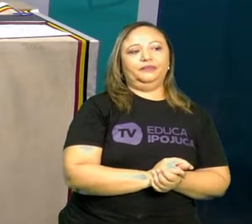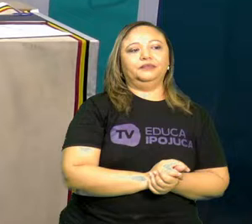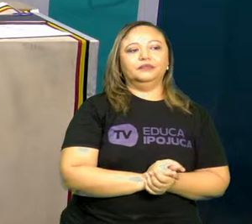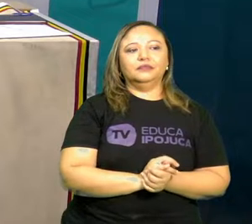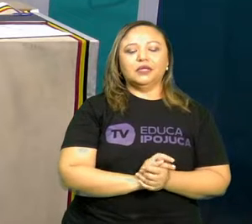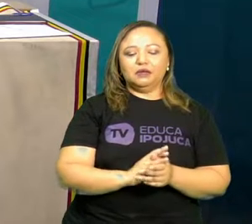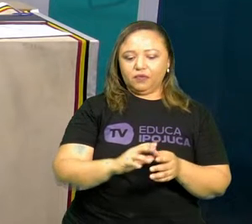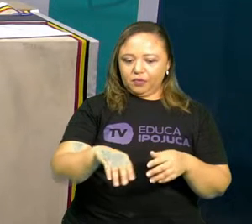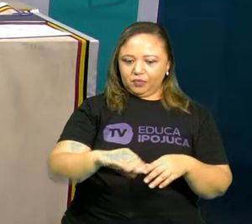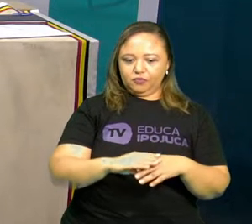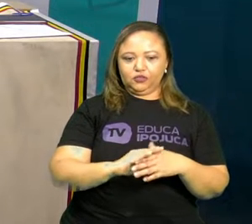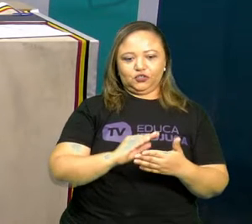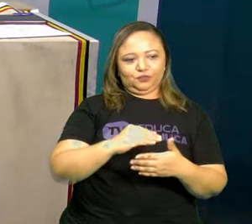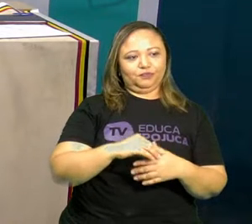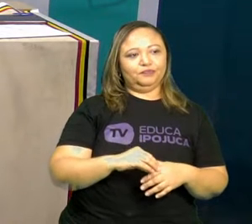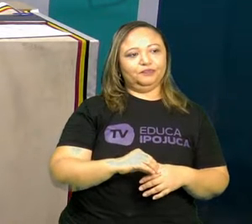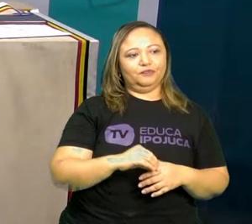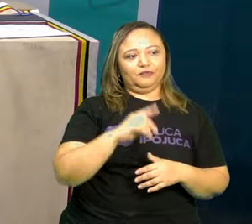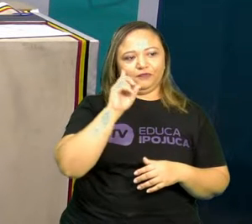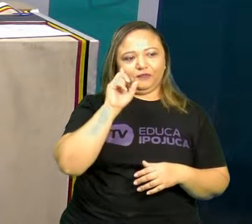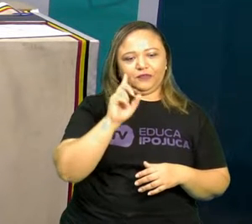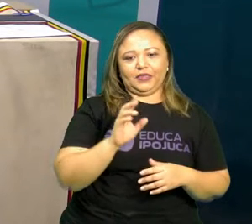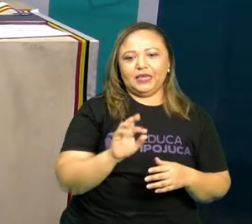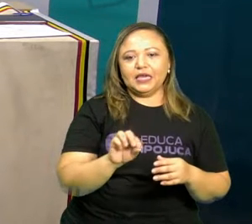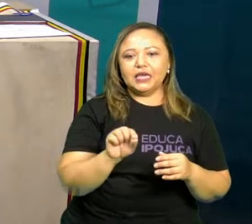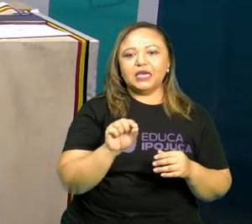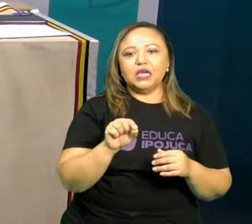Tia Ilma vai abrir a caixinha.